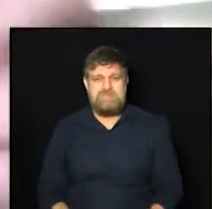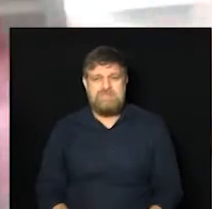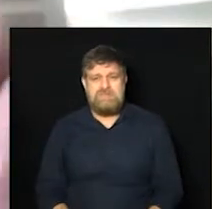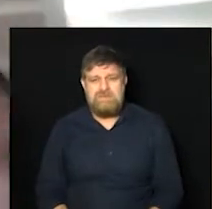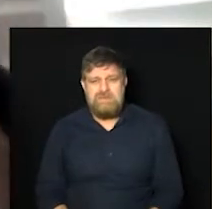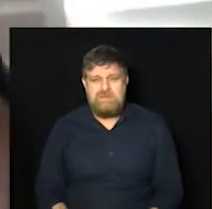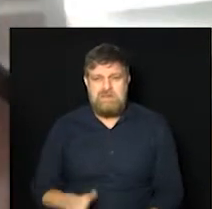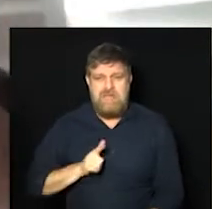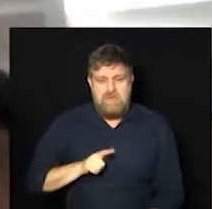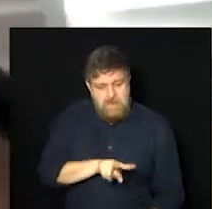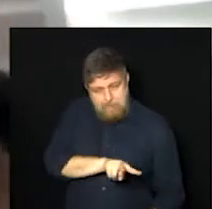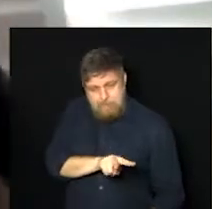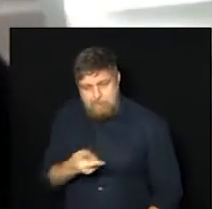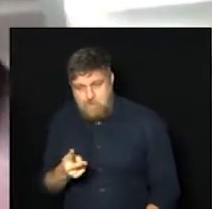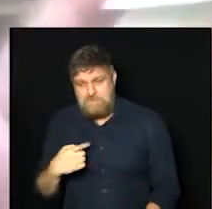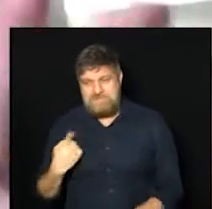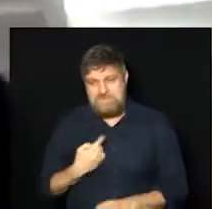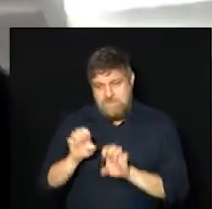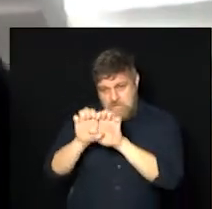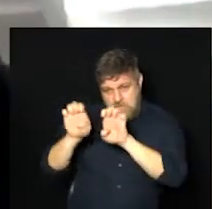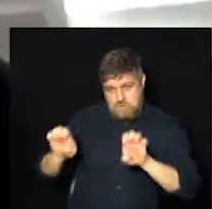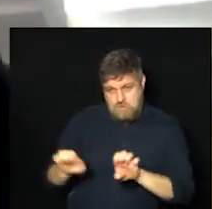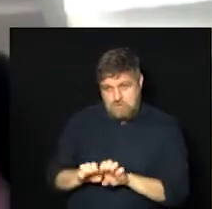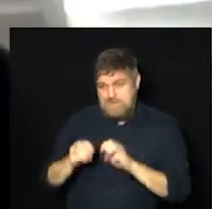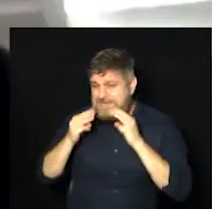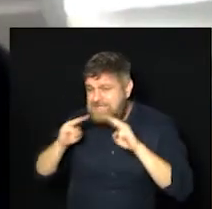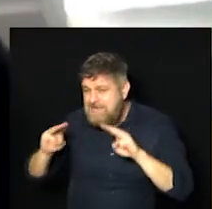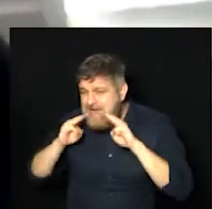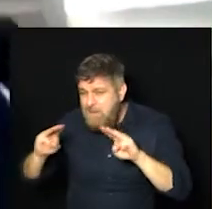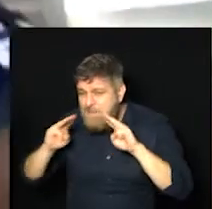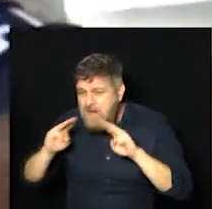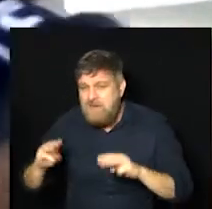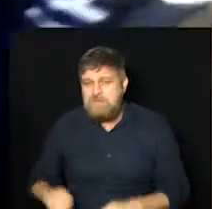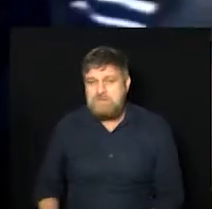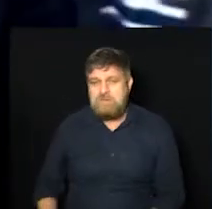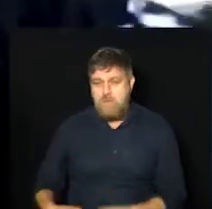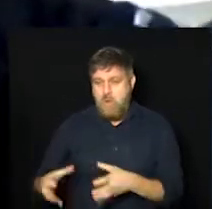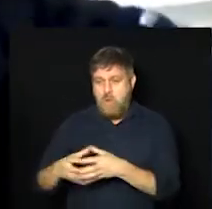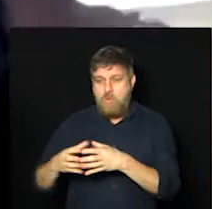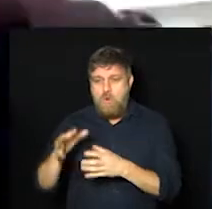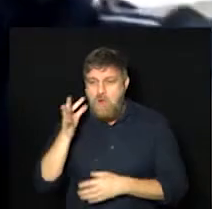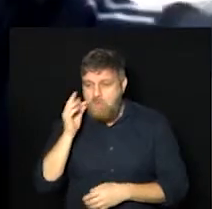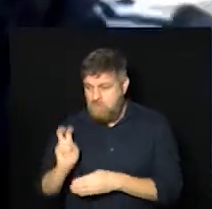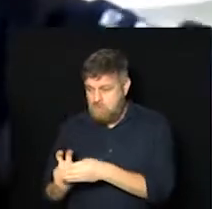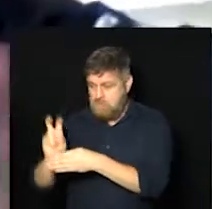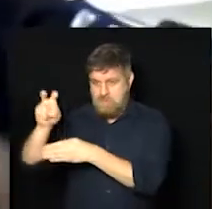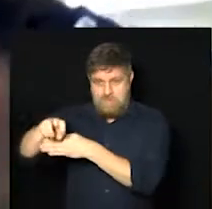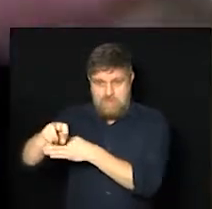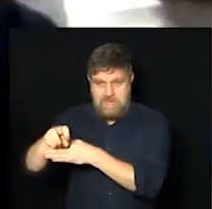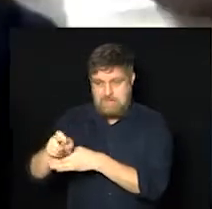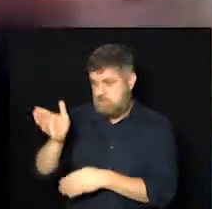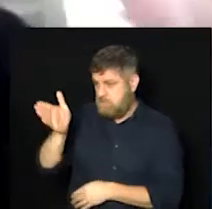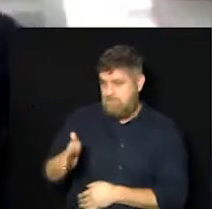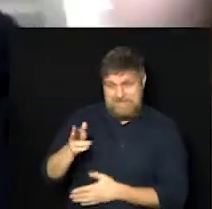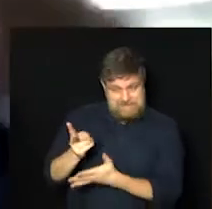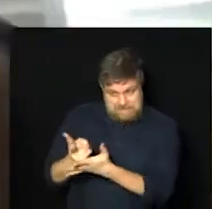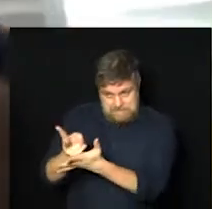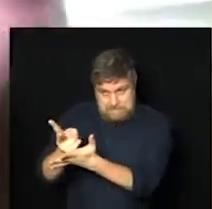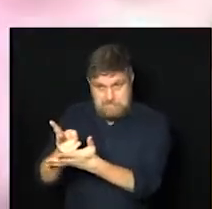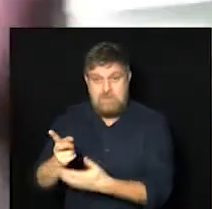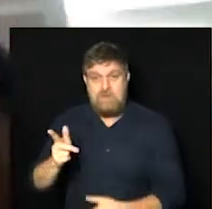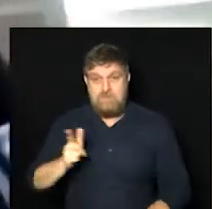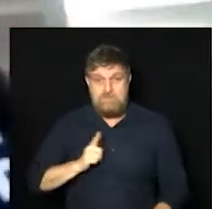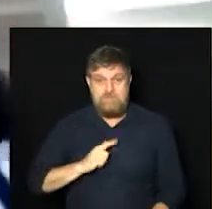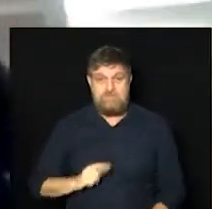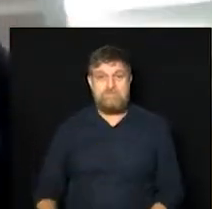hoje é uma transição que a gente fez, uma estrutura de marketing, não tem problema, o Pulo do Gato jamais será apagado, não, sem problema, é esse